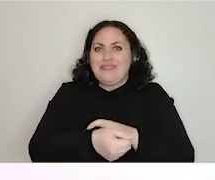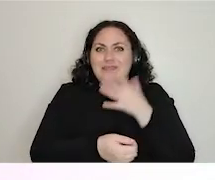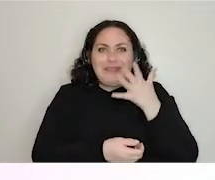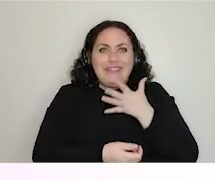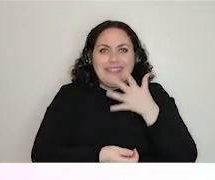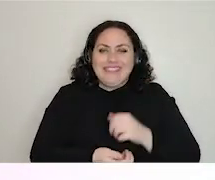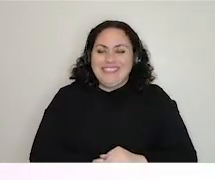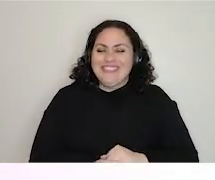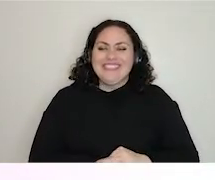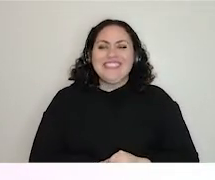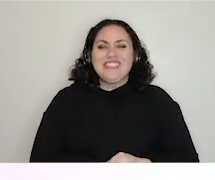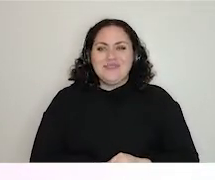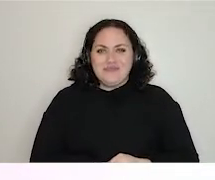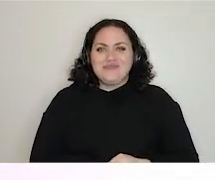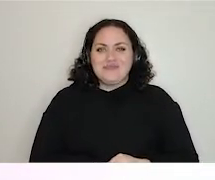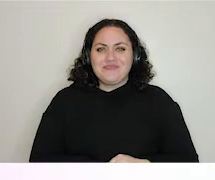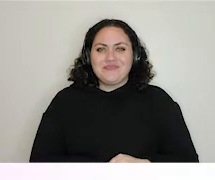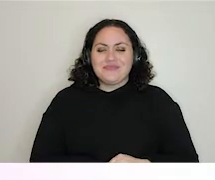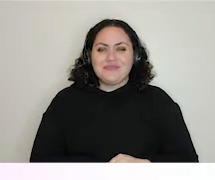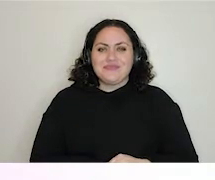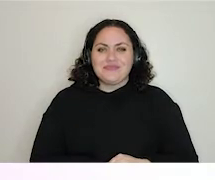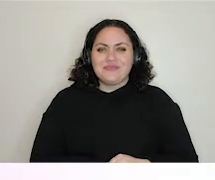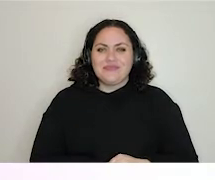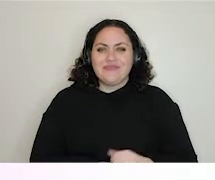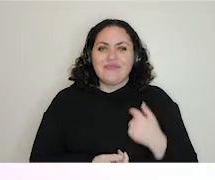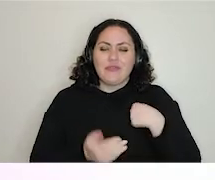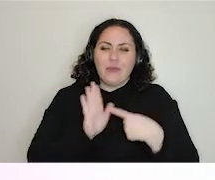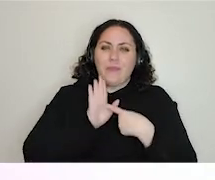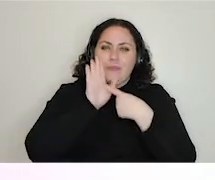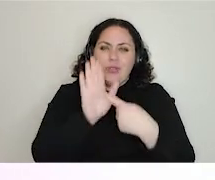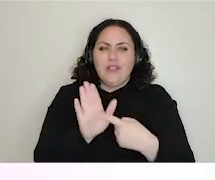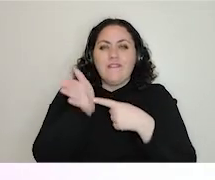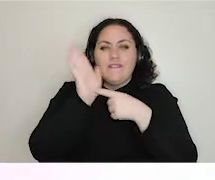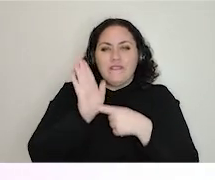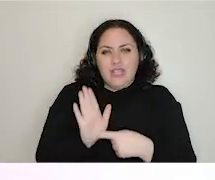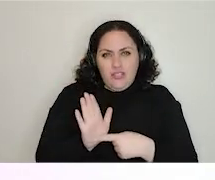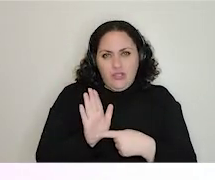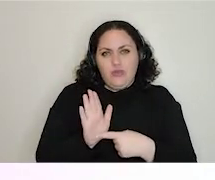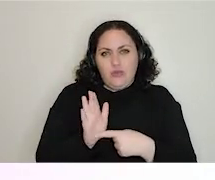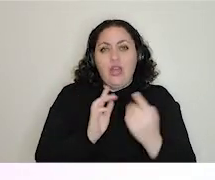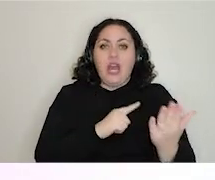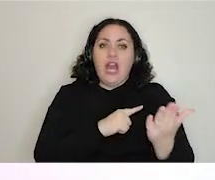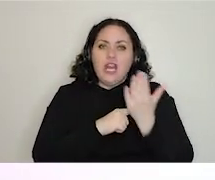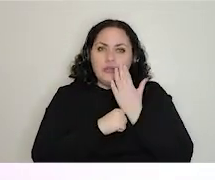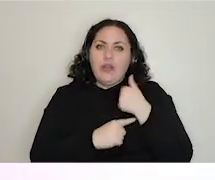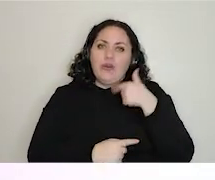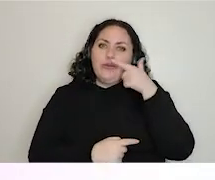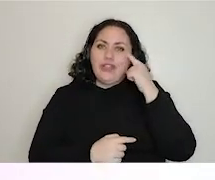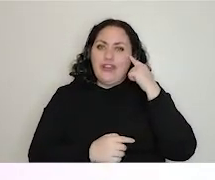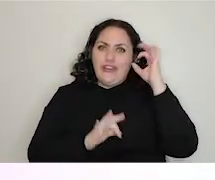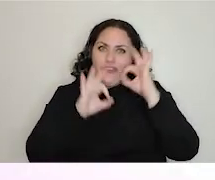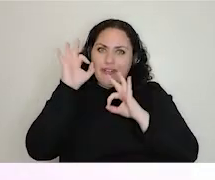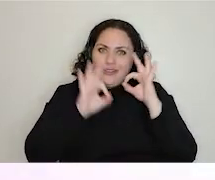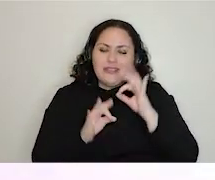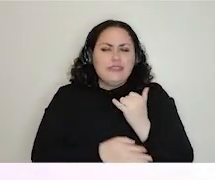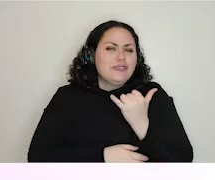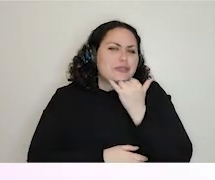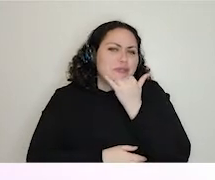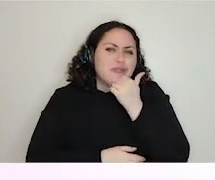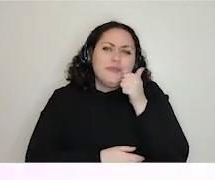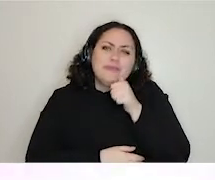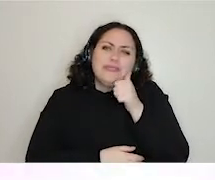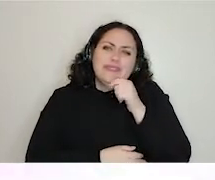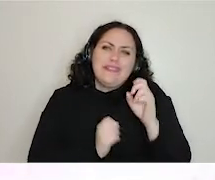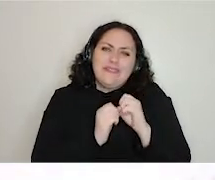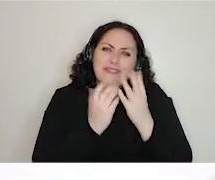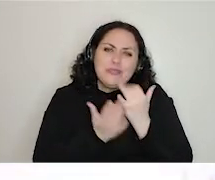palestra. Mas, enfim, eu vou botar um vídeo aqui que vai me ajudar. E daí eu vou me organizar minha cabeça. Desculpa, gurias do